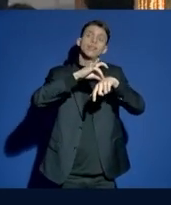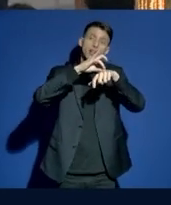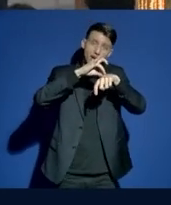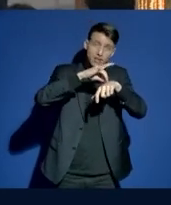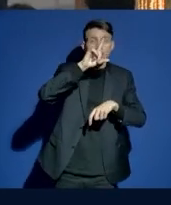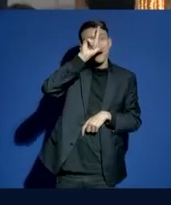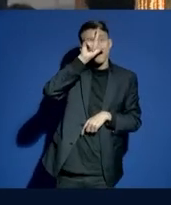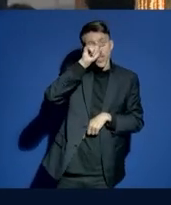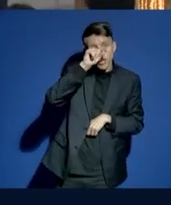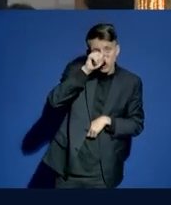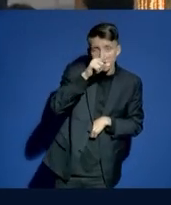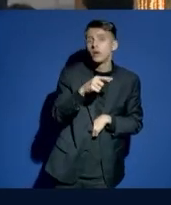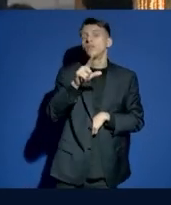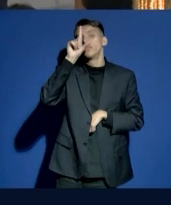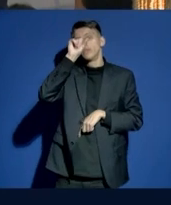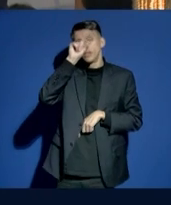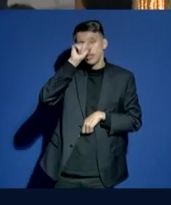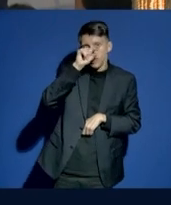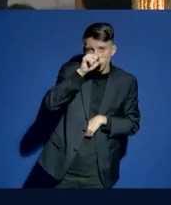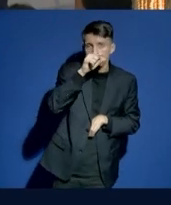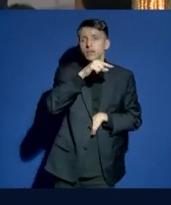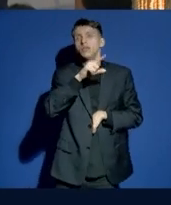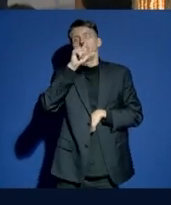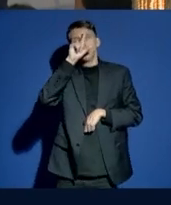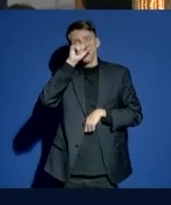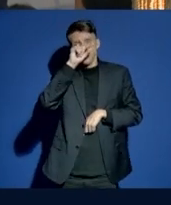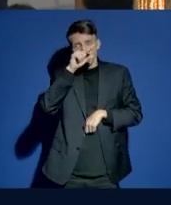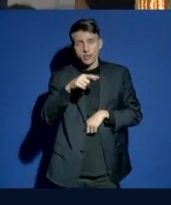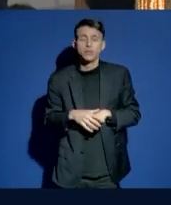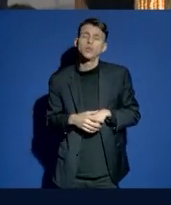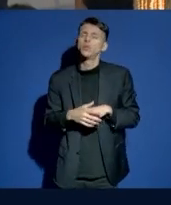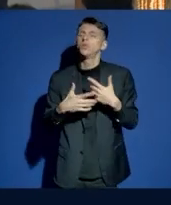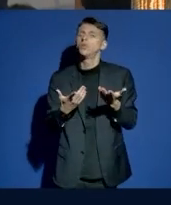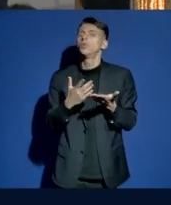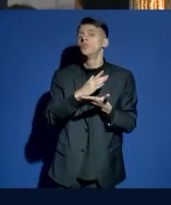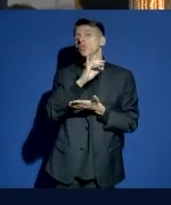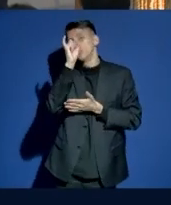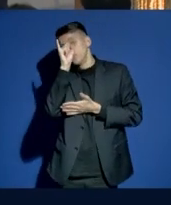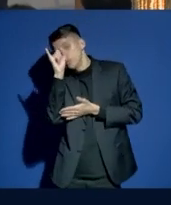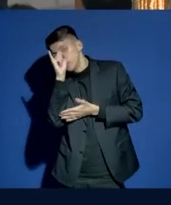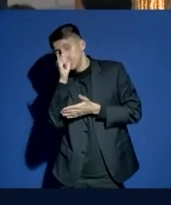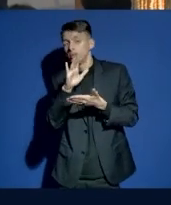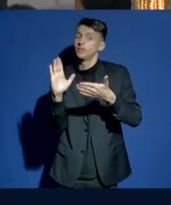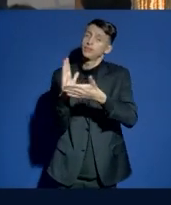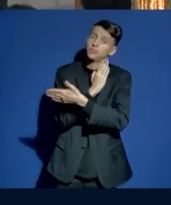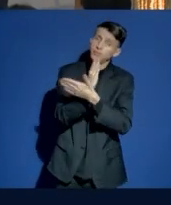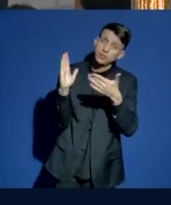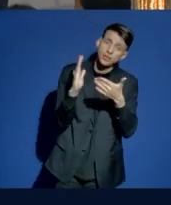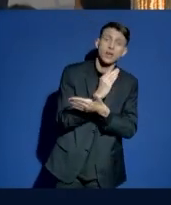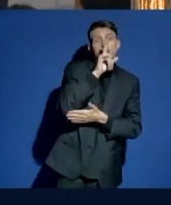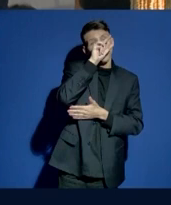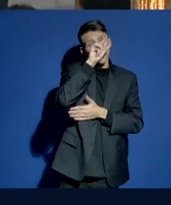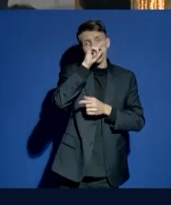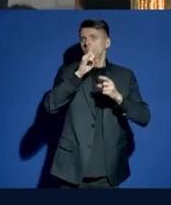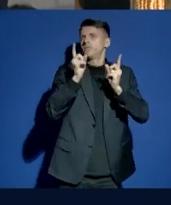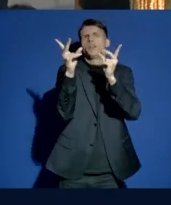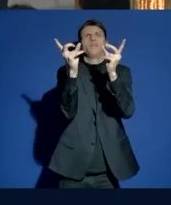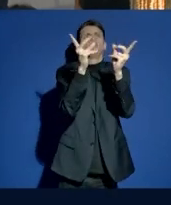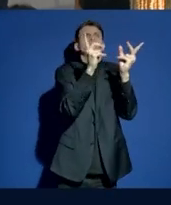frango, suínos. Eu tenho uma opinião sobre isso, que é, assim, frango vai continuar